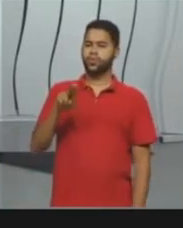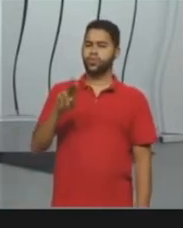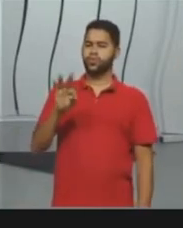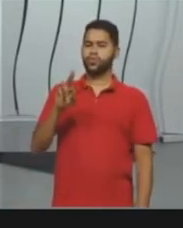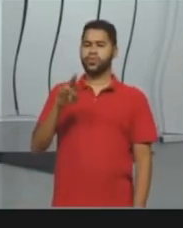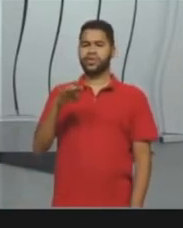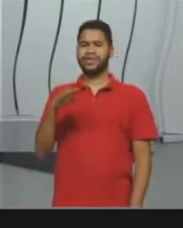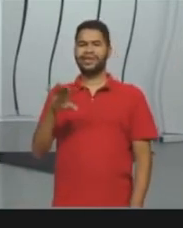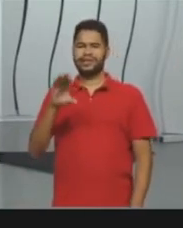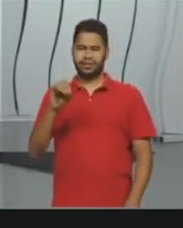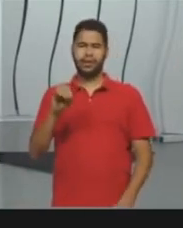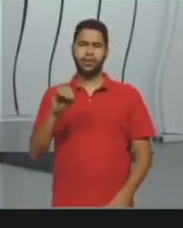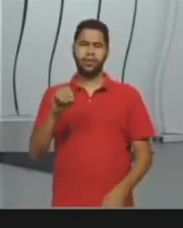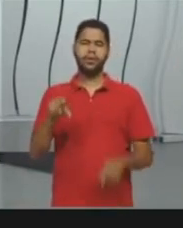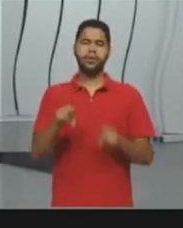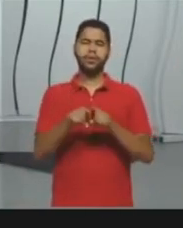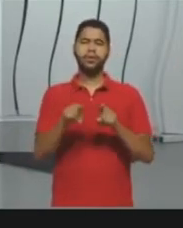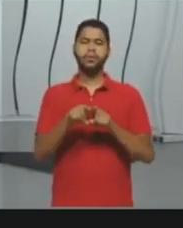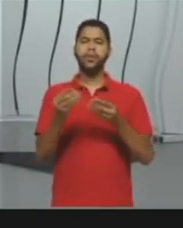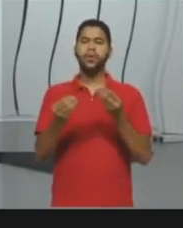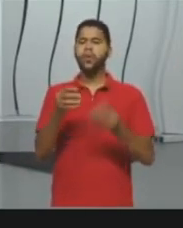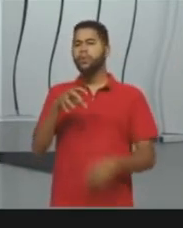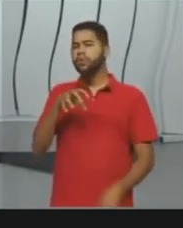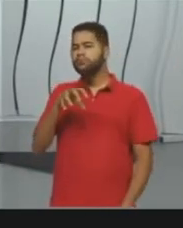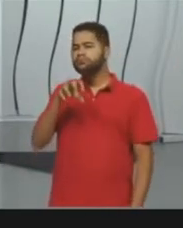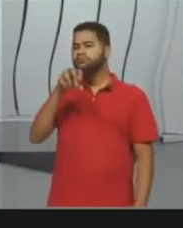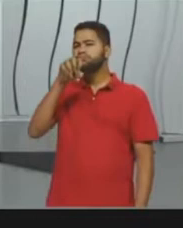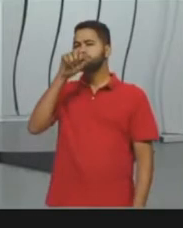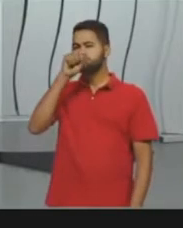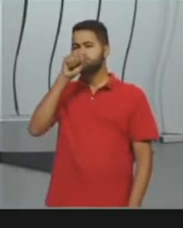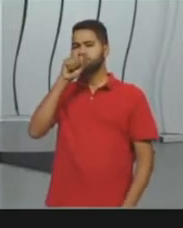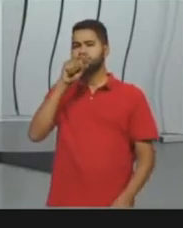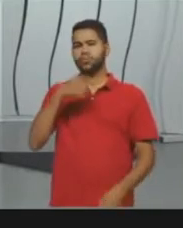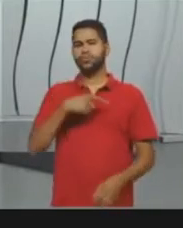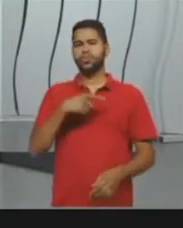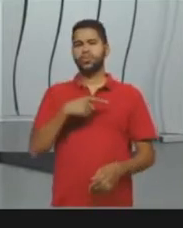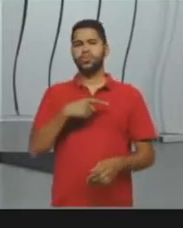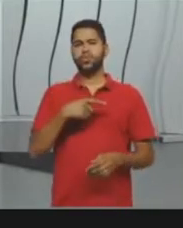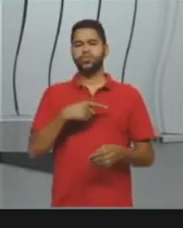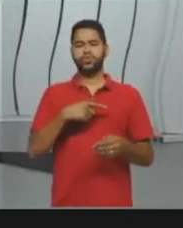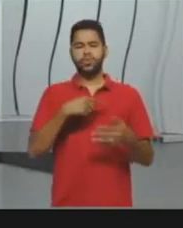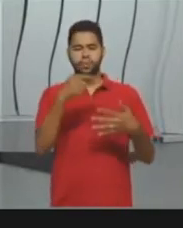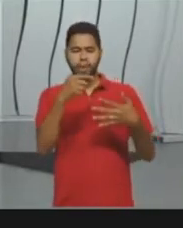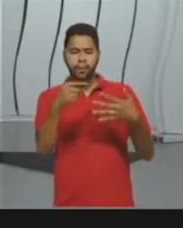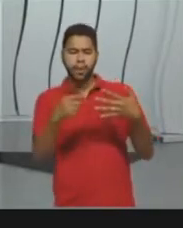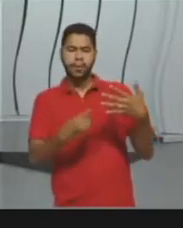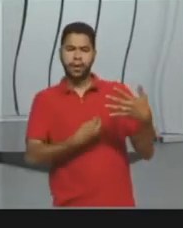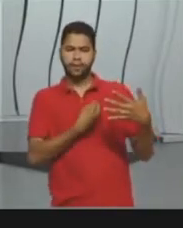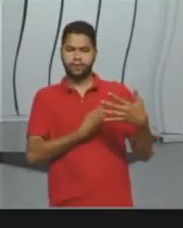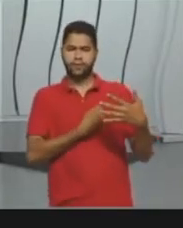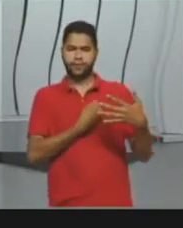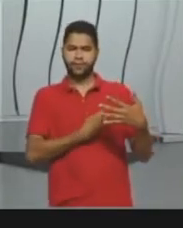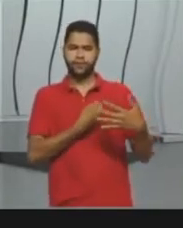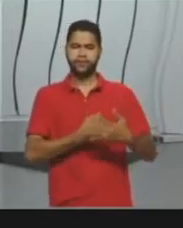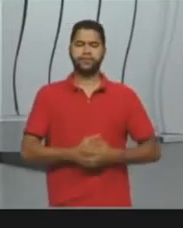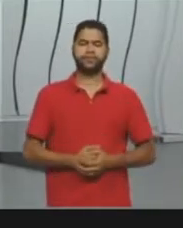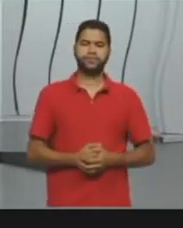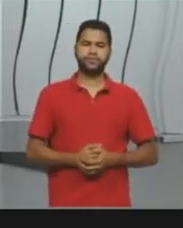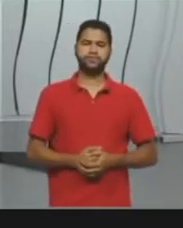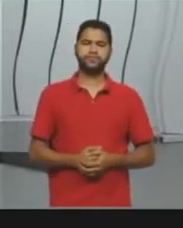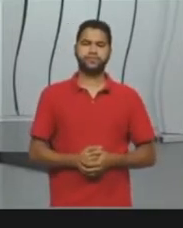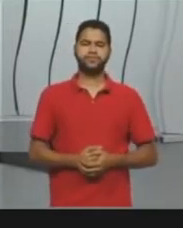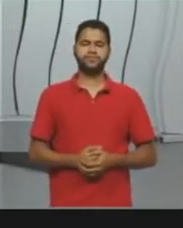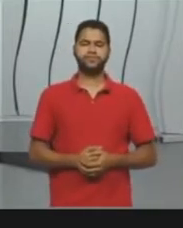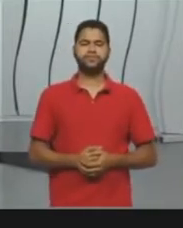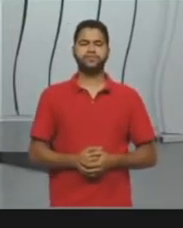oxigênio dos seres vivos, que serão aí alguns exemplos citados como critérios de classificação também destes seres